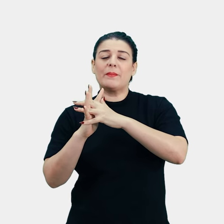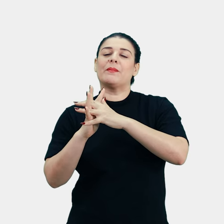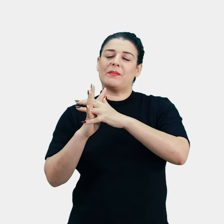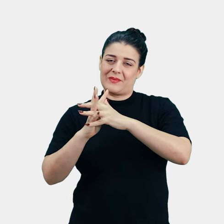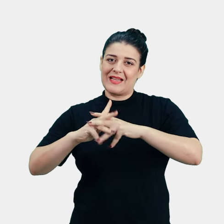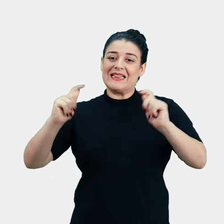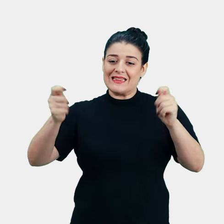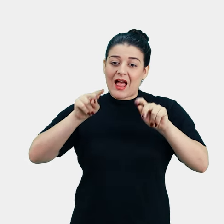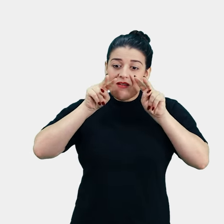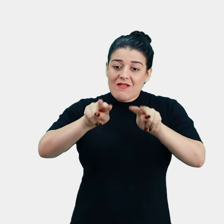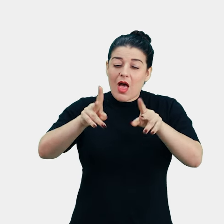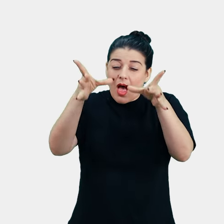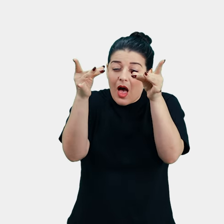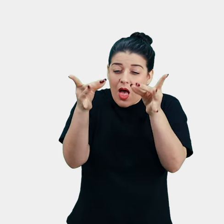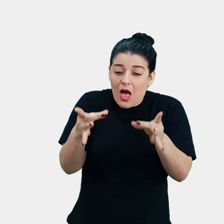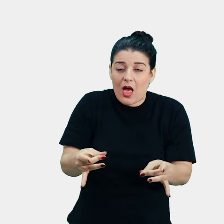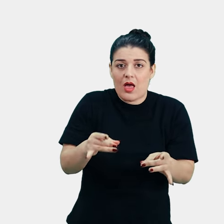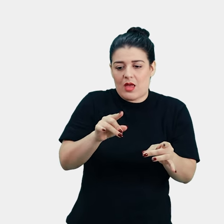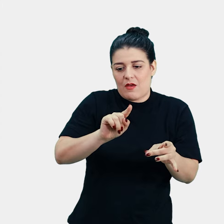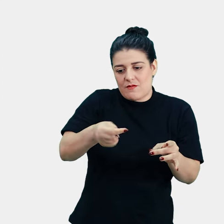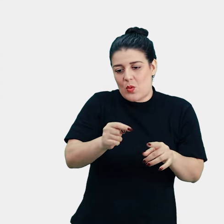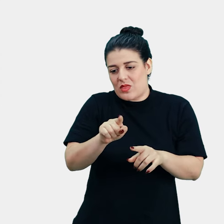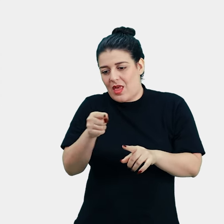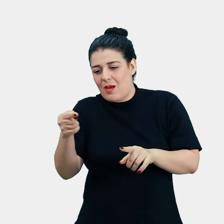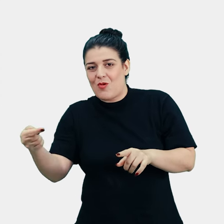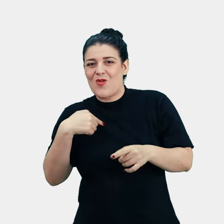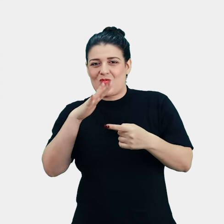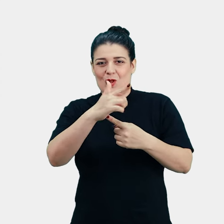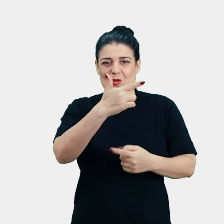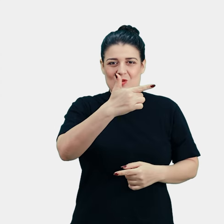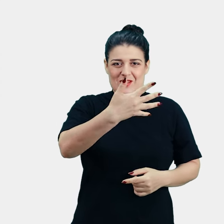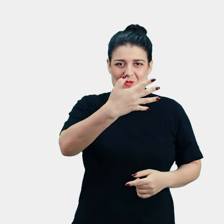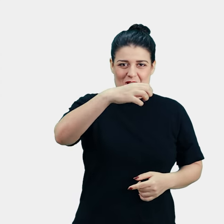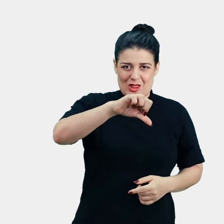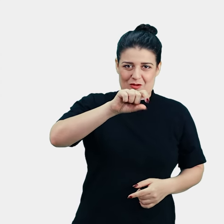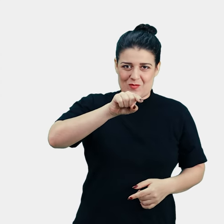você consegue enxergar os números após a vírgula, como eu mostro para vocês aqui,